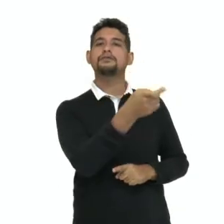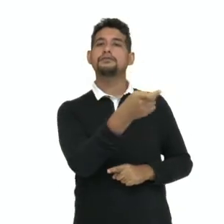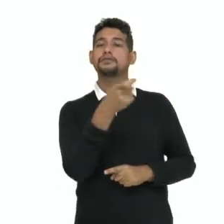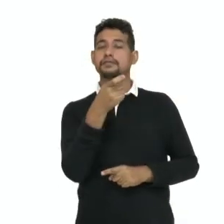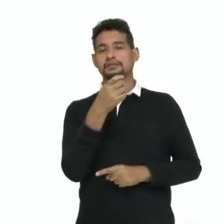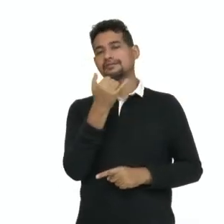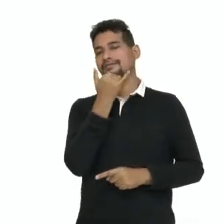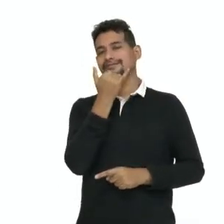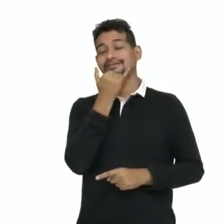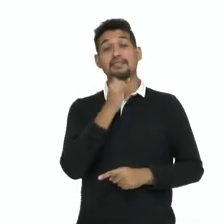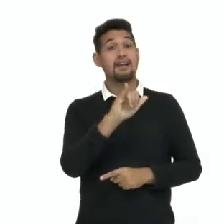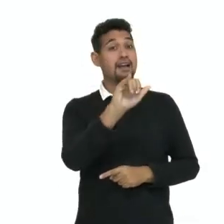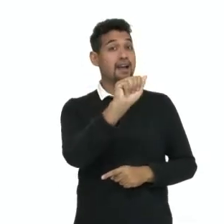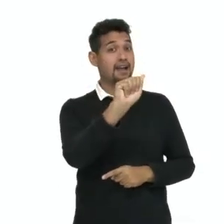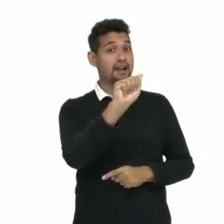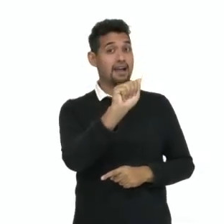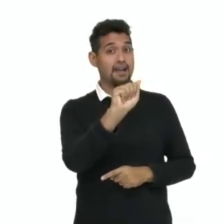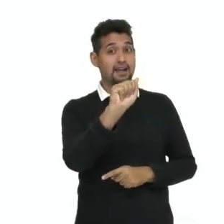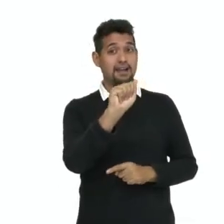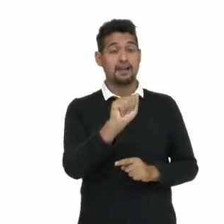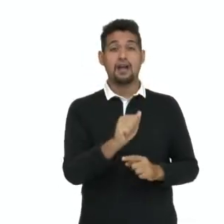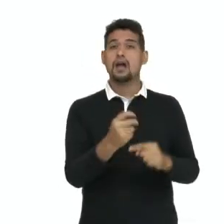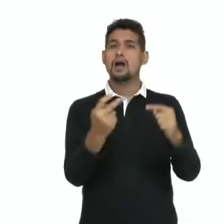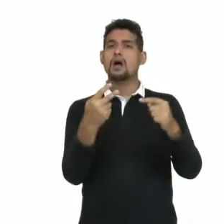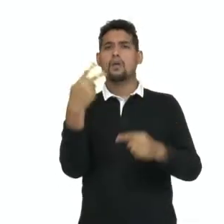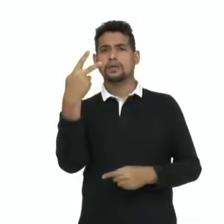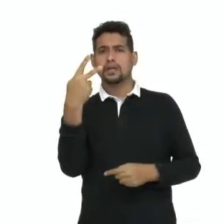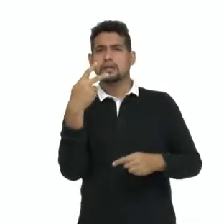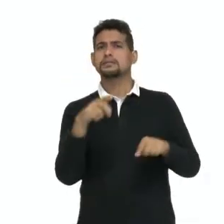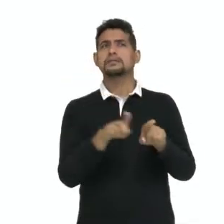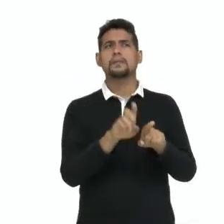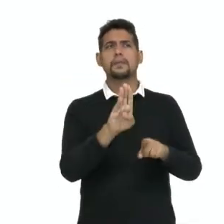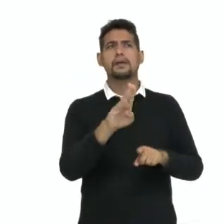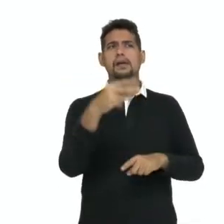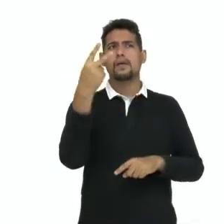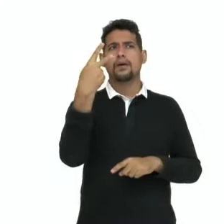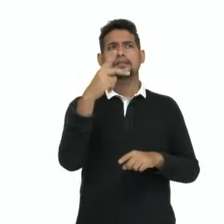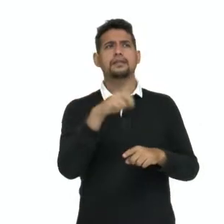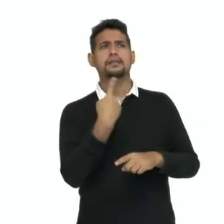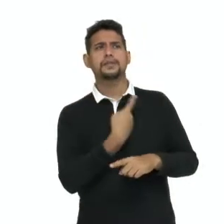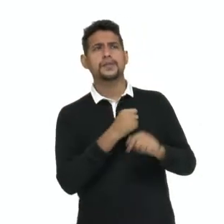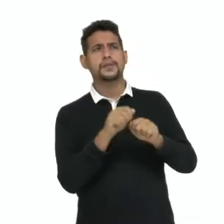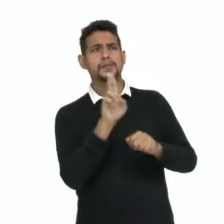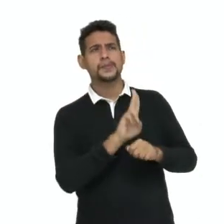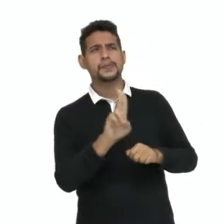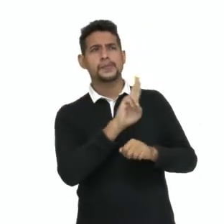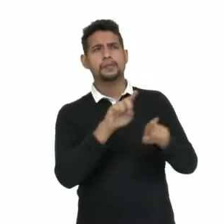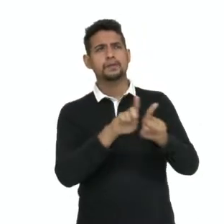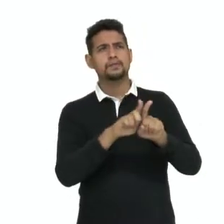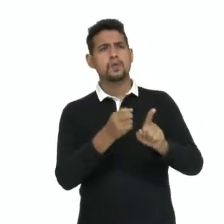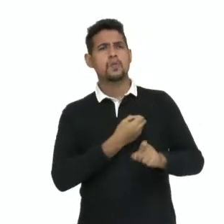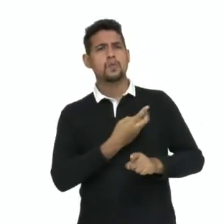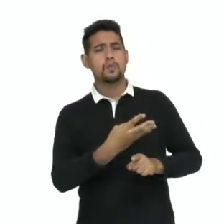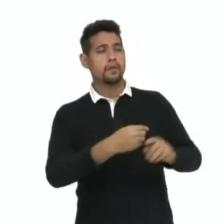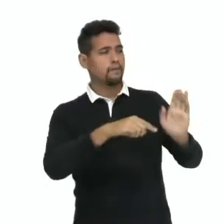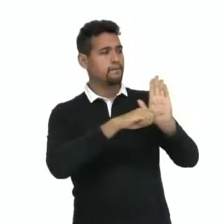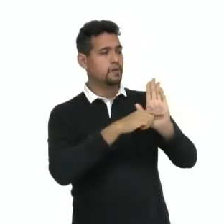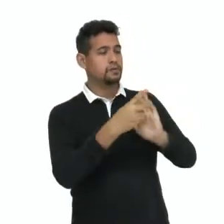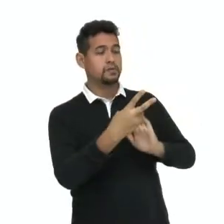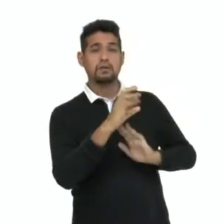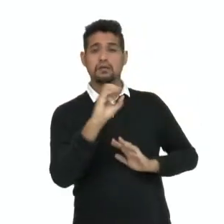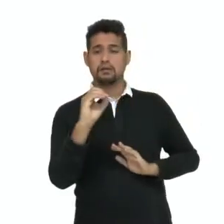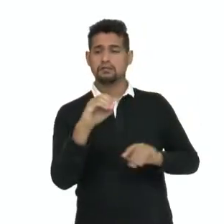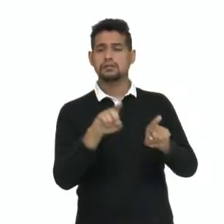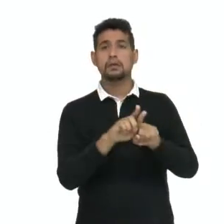de a ao quadrado e o valor de b ao quadrado. Fazendo as operações aqui no numerador, menos 2 vezes 0,